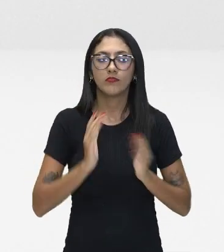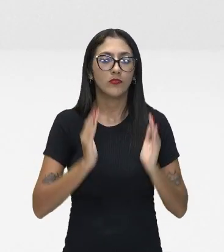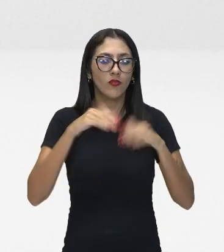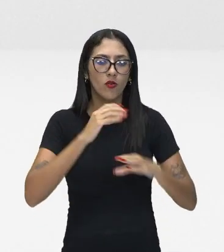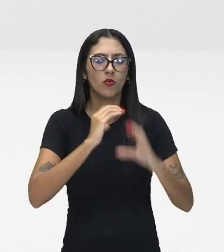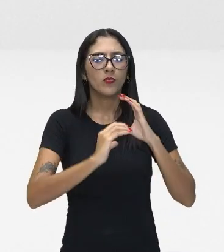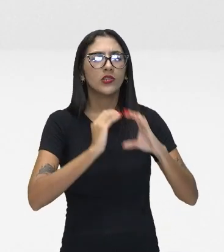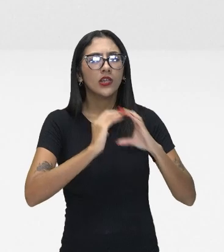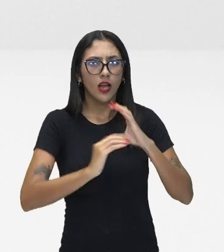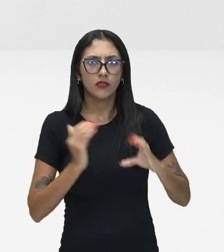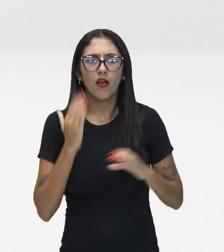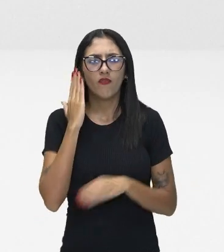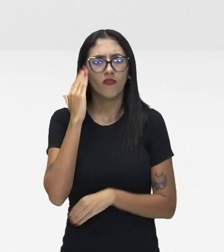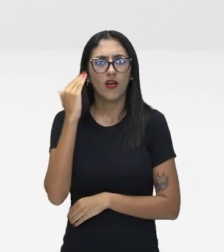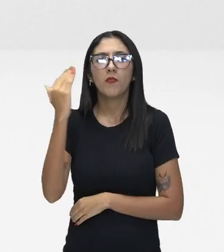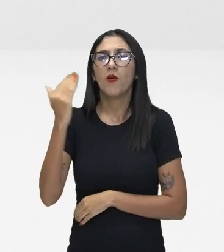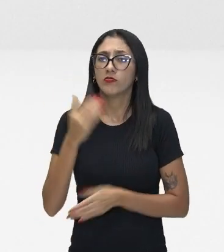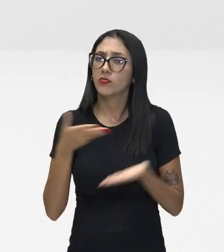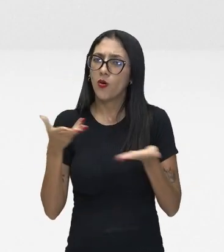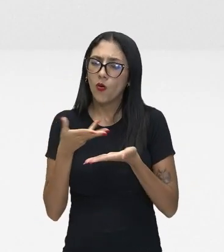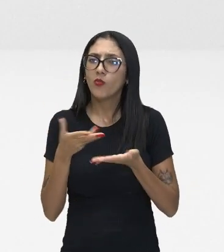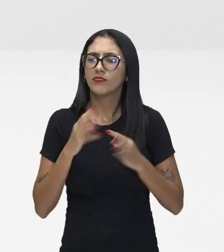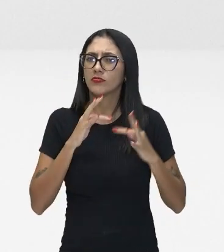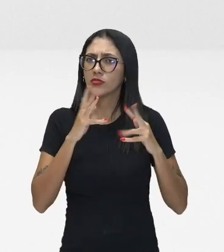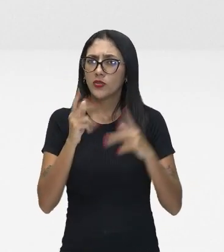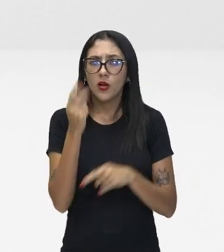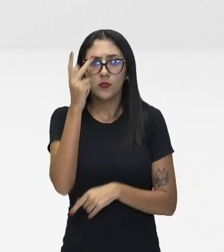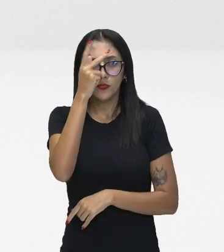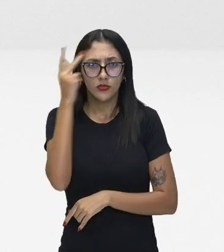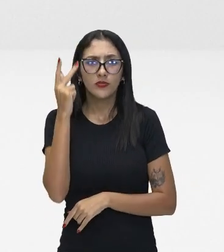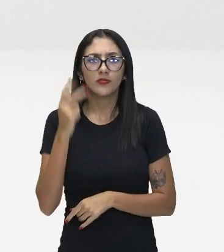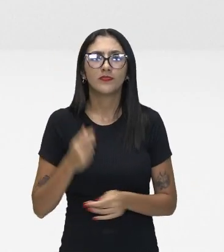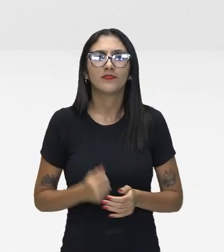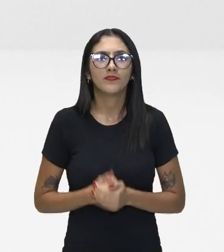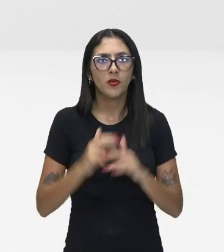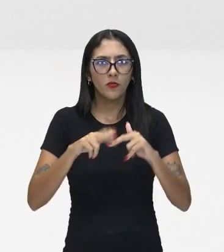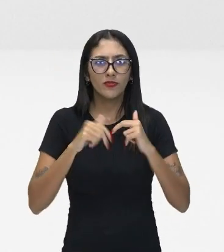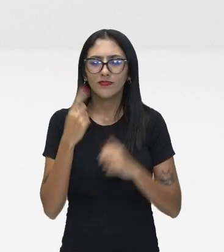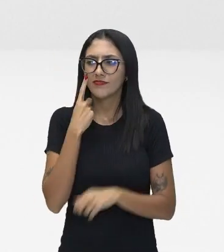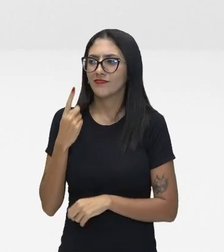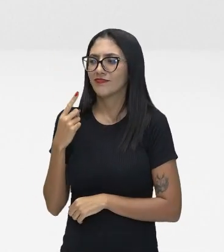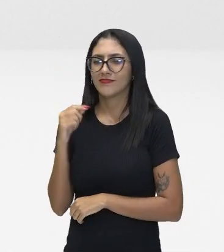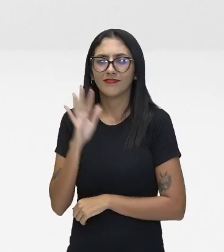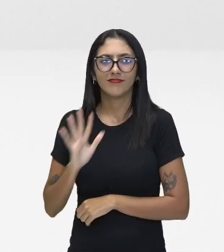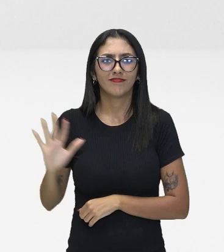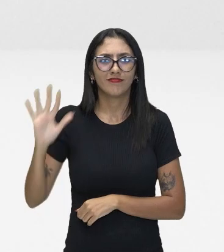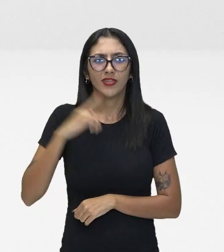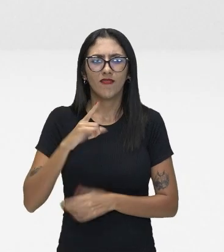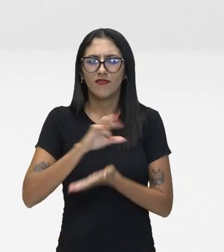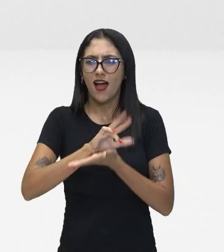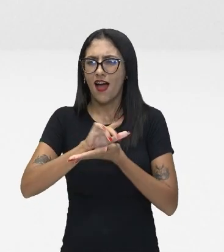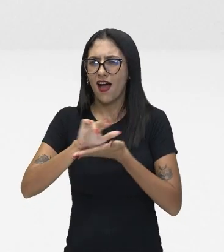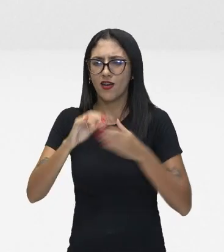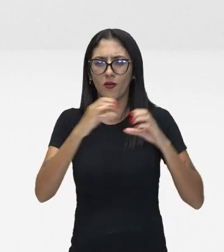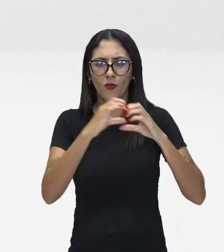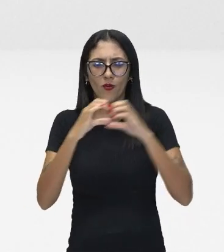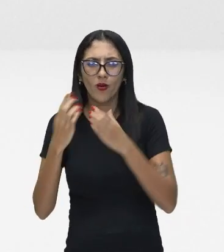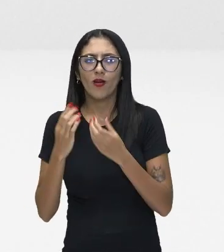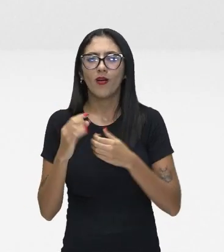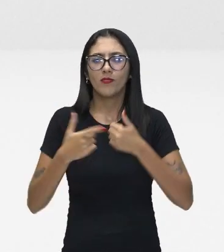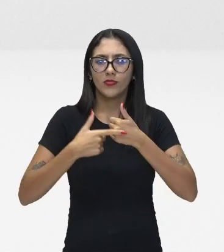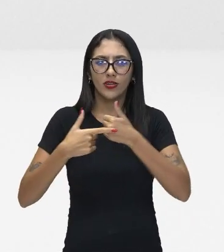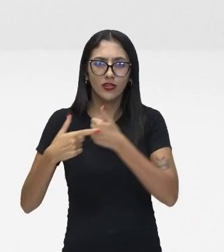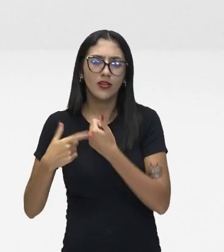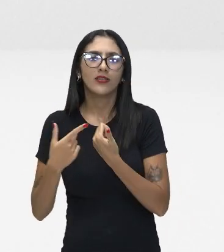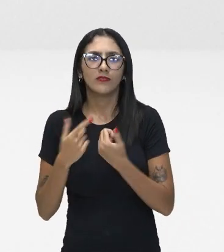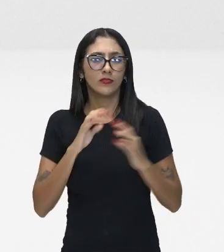extremamente populares nos dias de hoje, né? Não é à toa que a gente está aqui nesse cenário cheio de likes, né, professor? A questão é como você